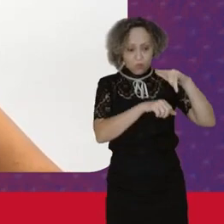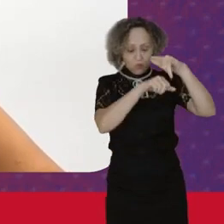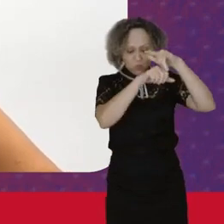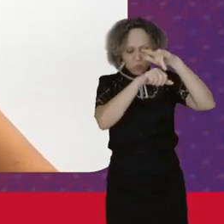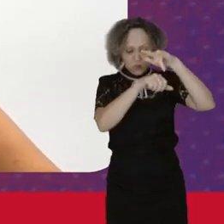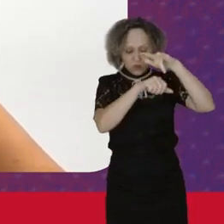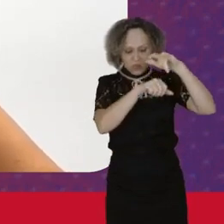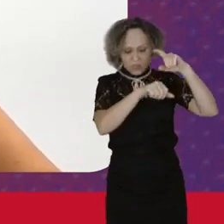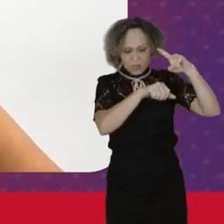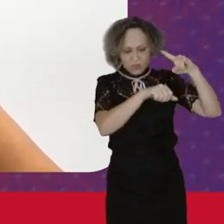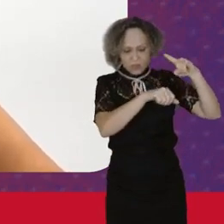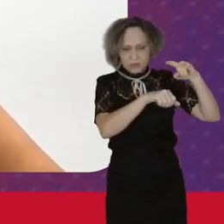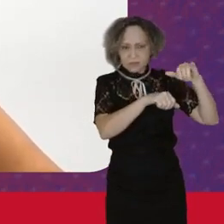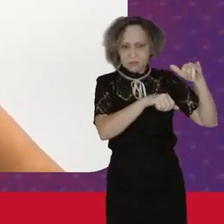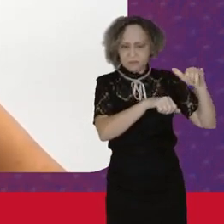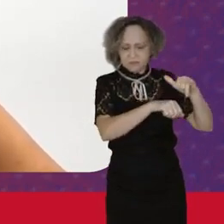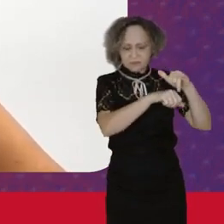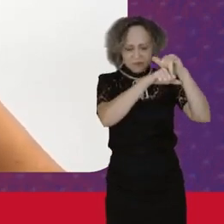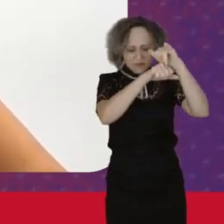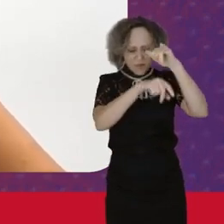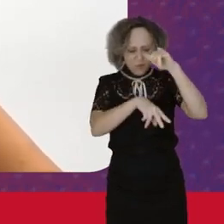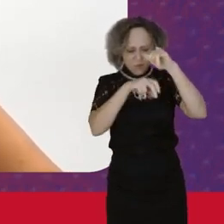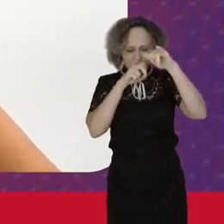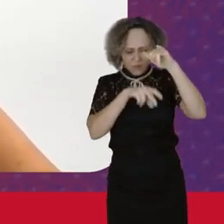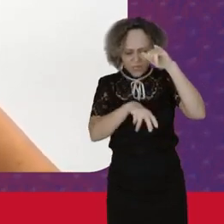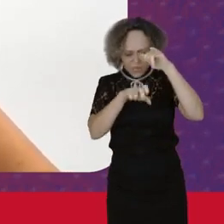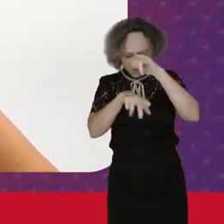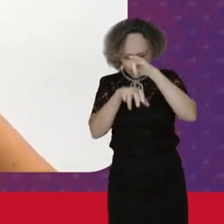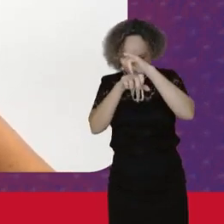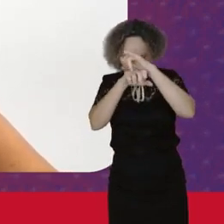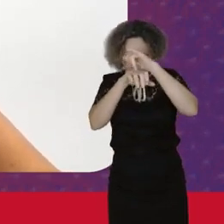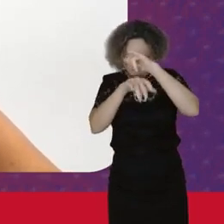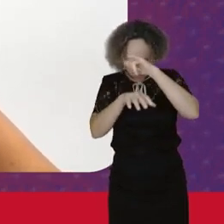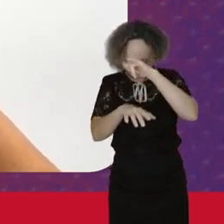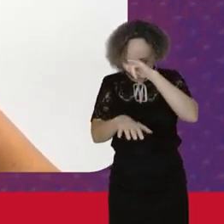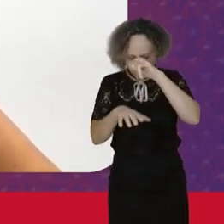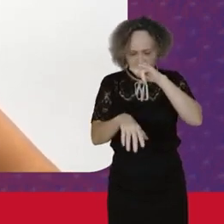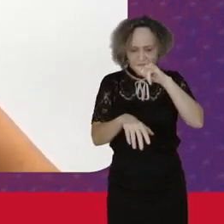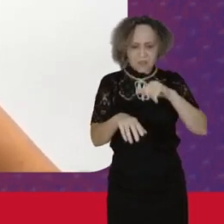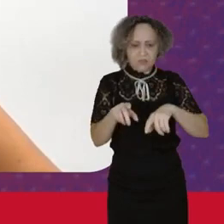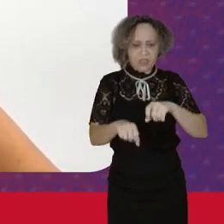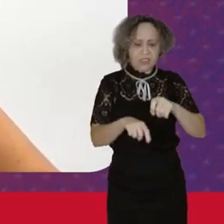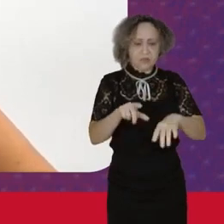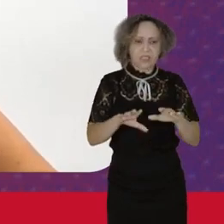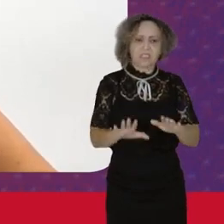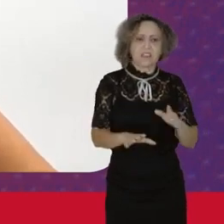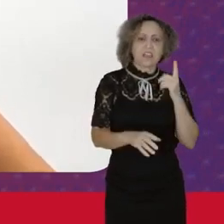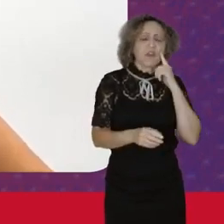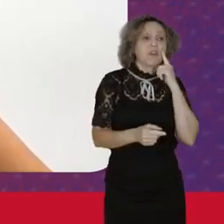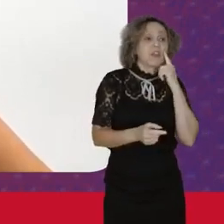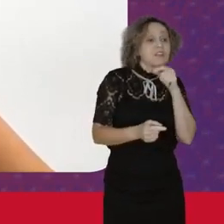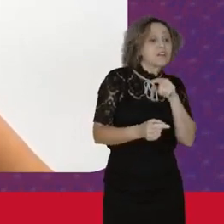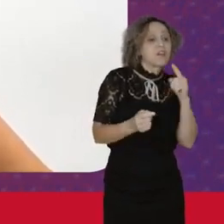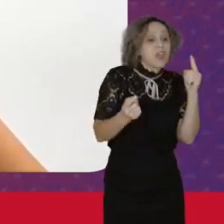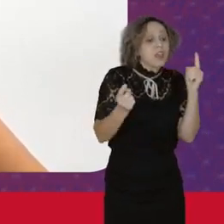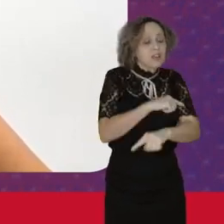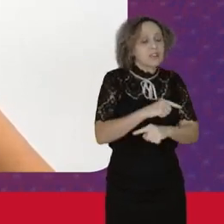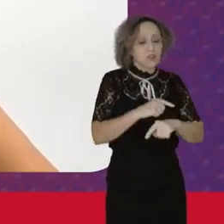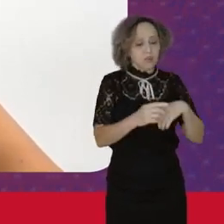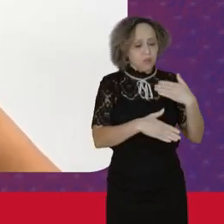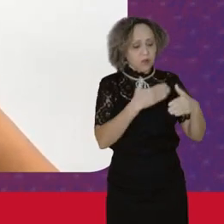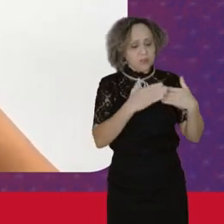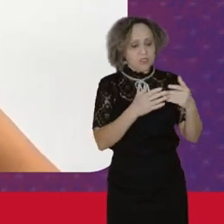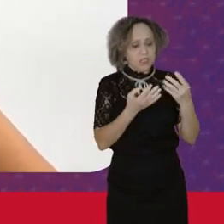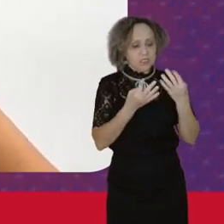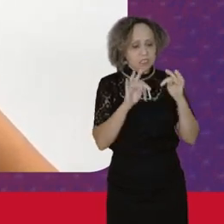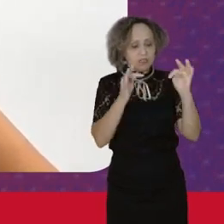essa forma de pensar o campo é ser contra o progresso tecnológico, é ser contra a produção em larga escala, é